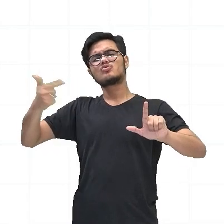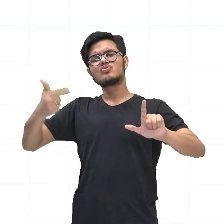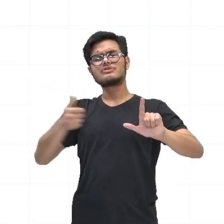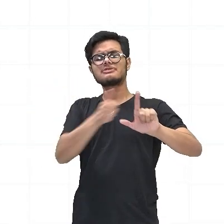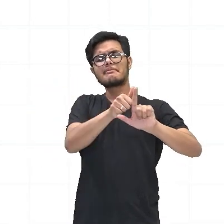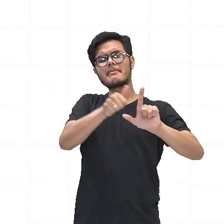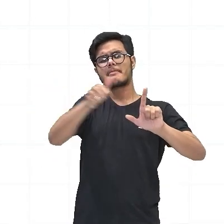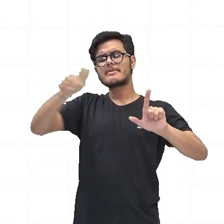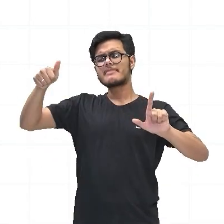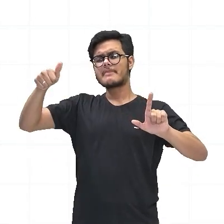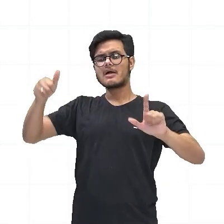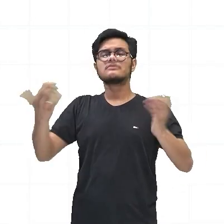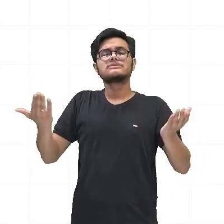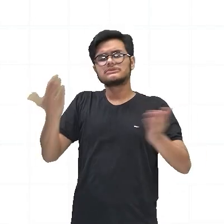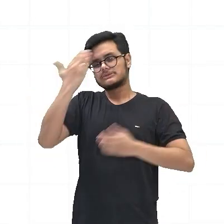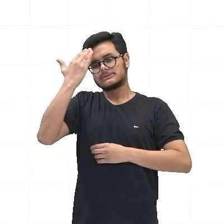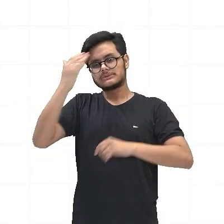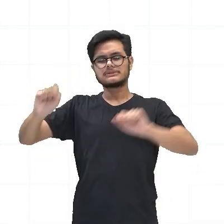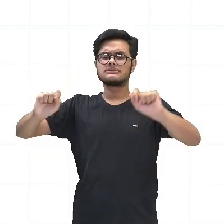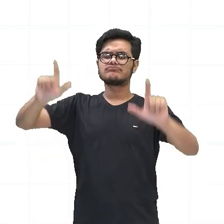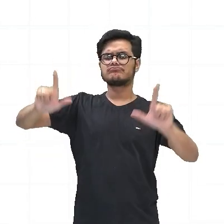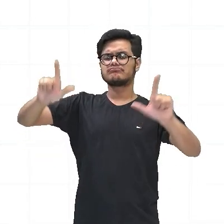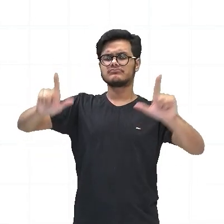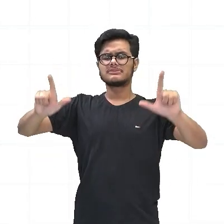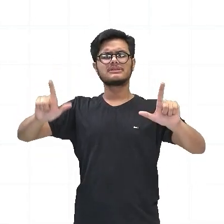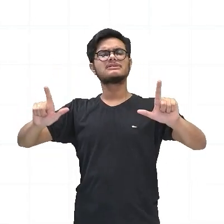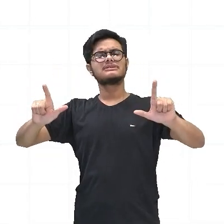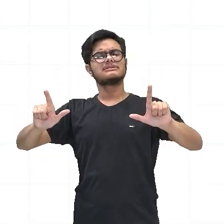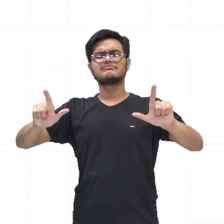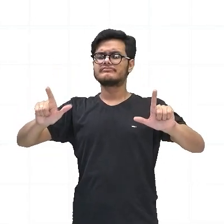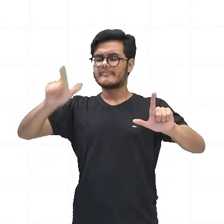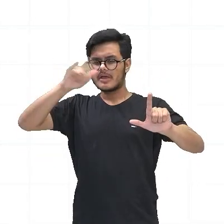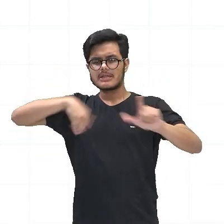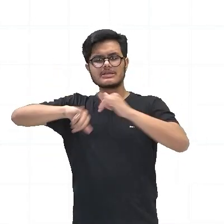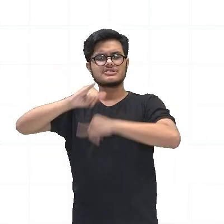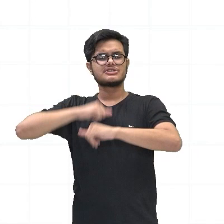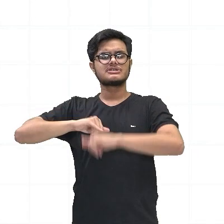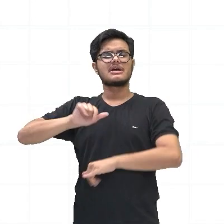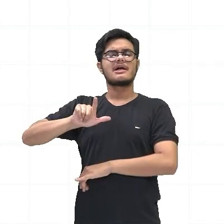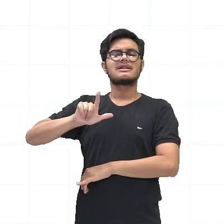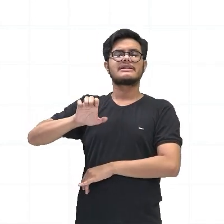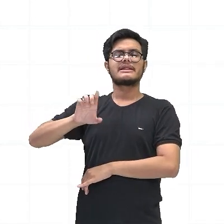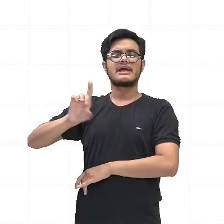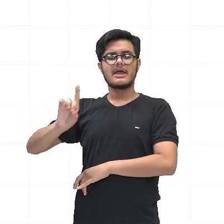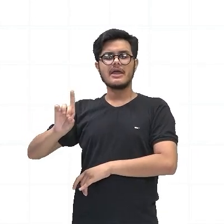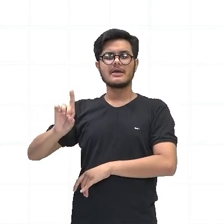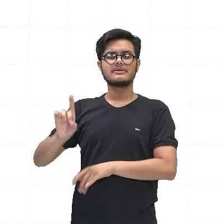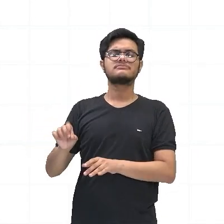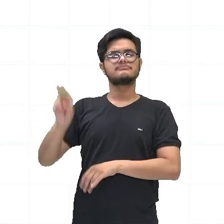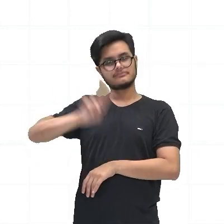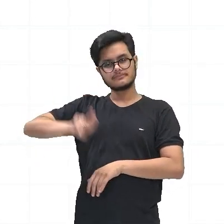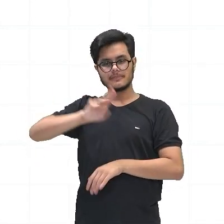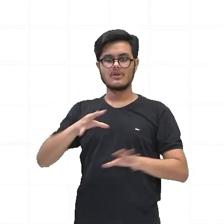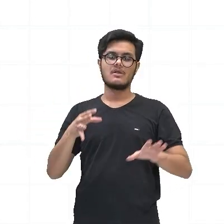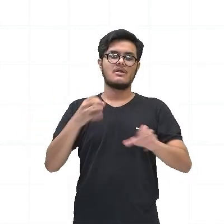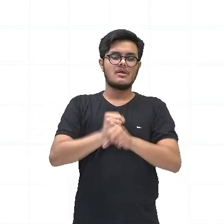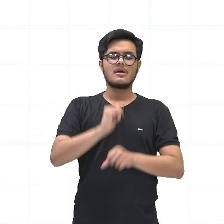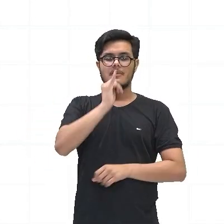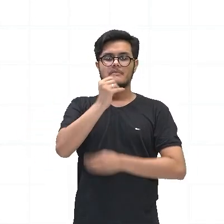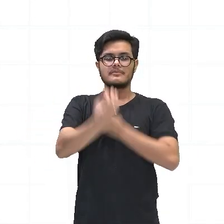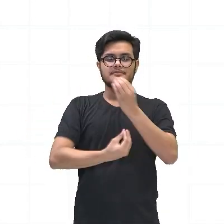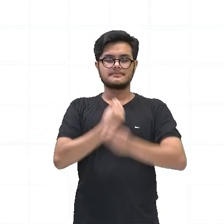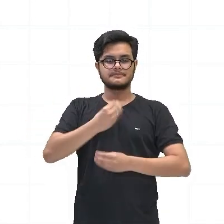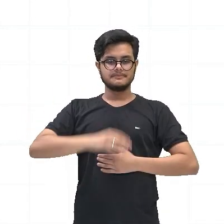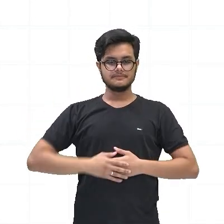né? Vamos supor aí que ele seja uma TV LED de 32 polegadas, a gente vai utilizar a fórmula assim, né? Olha